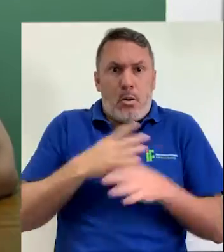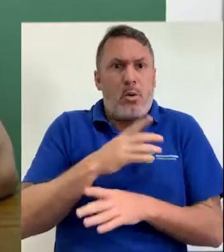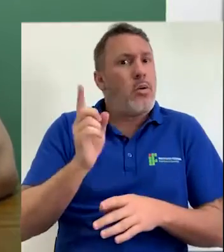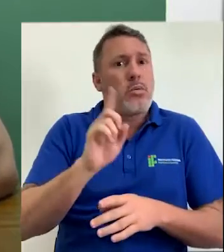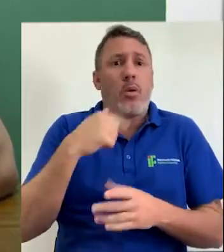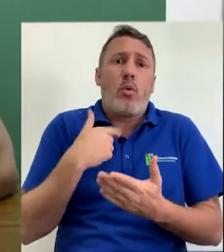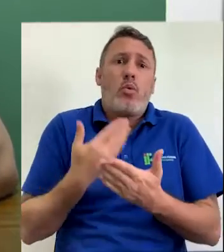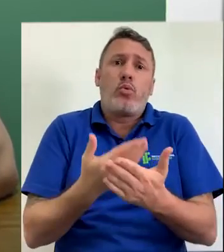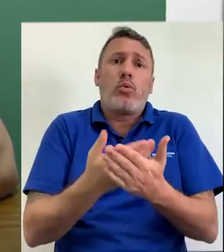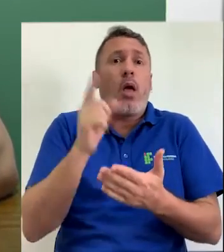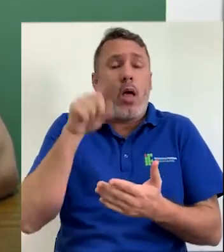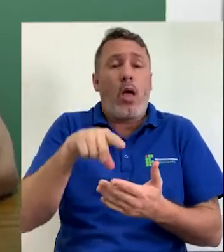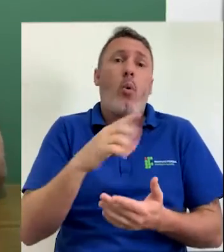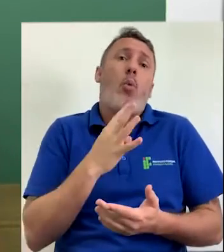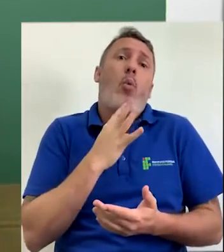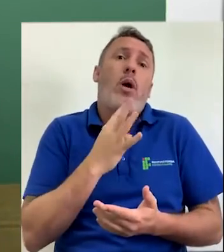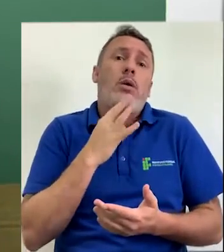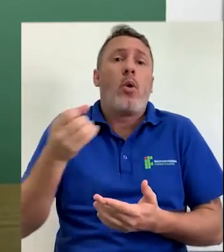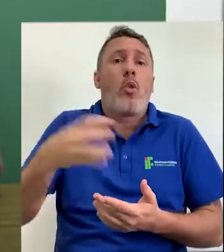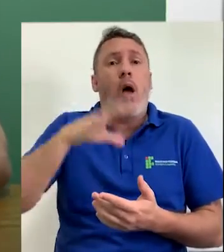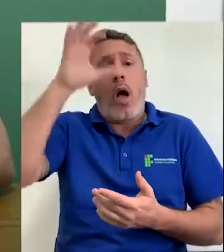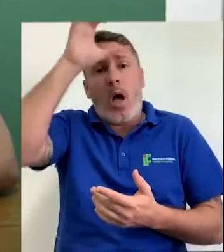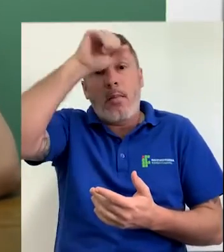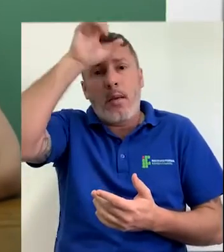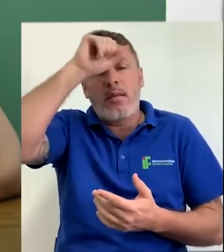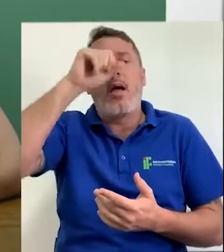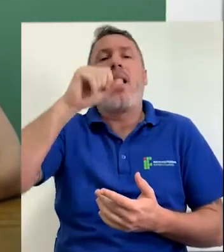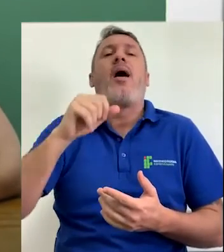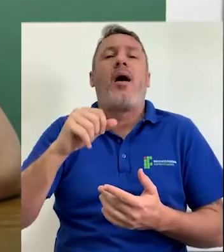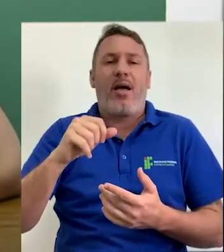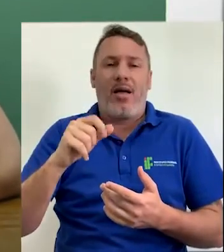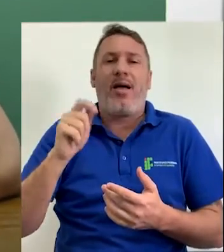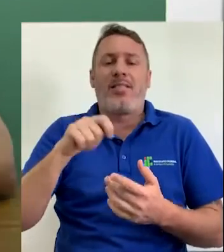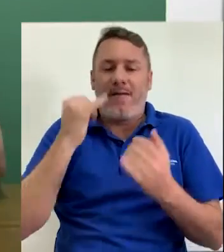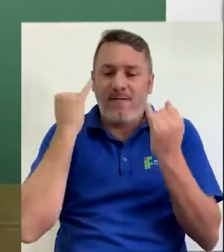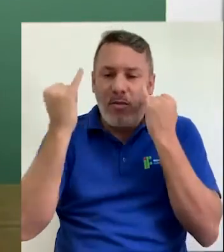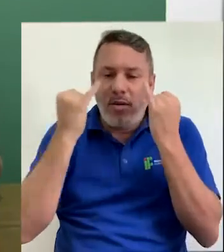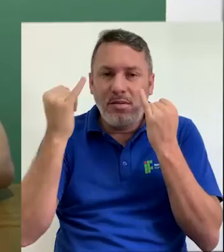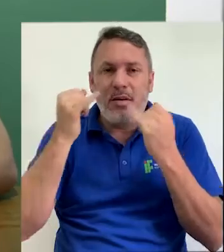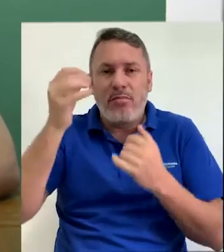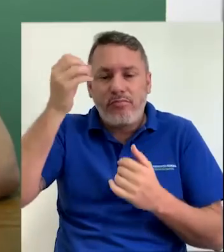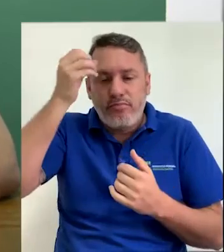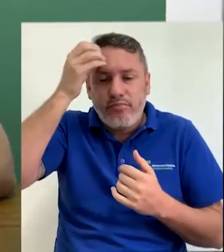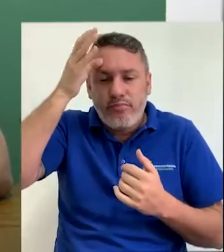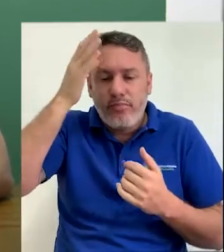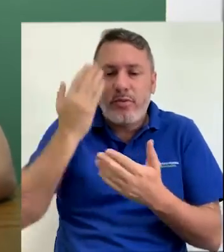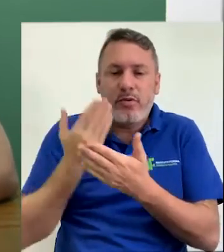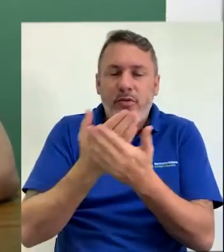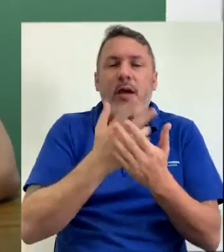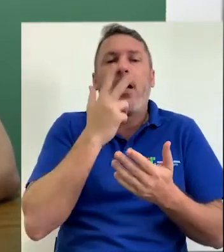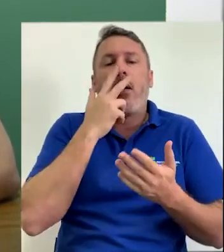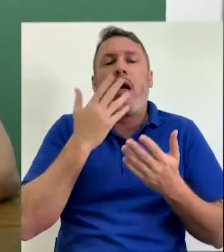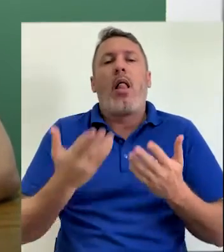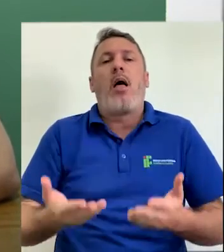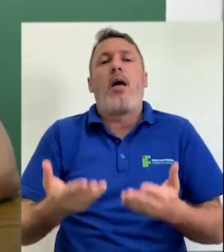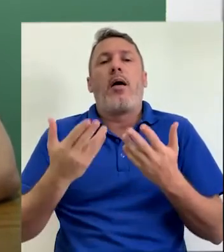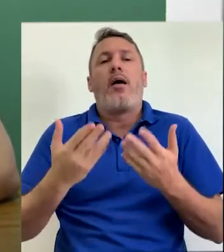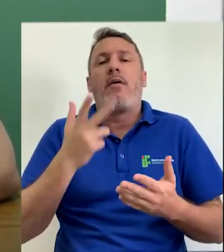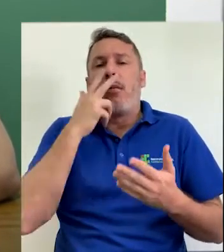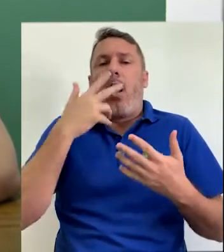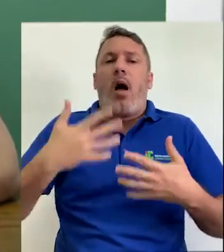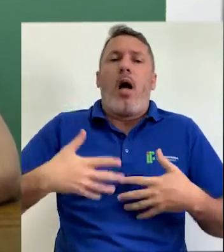estou pronta, a aprendizagem fica mais alegre, fica mais leve, fica mais prazerosa.